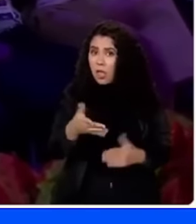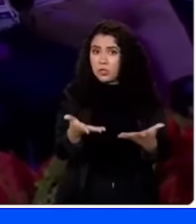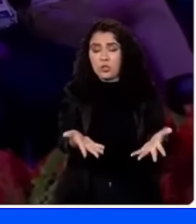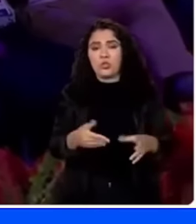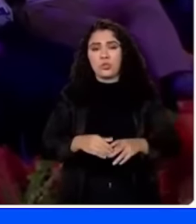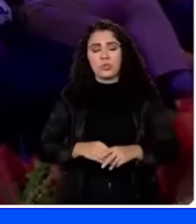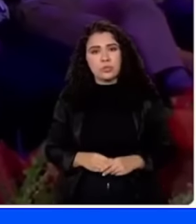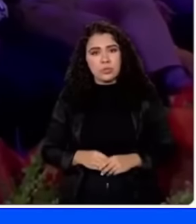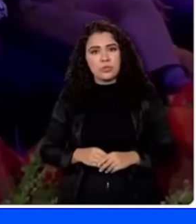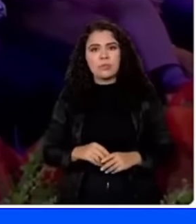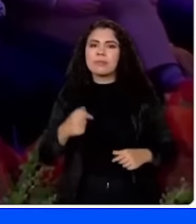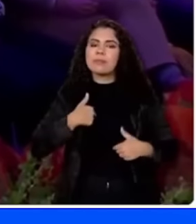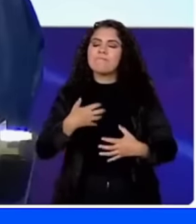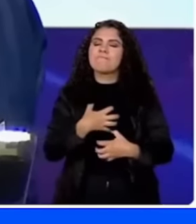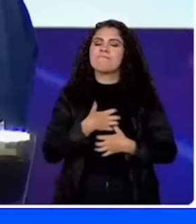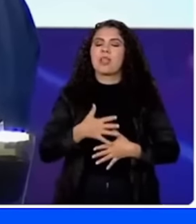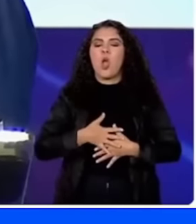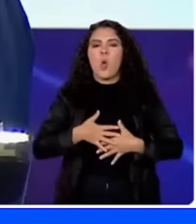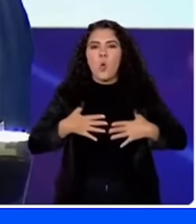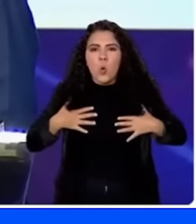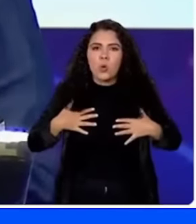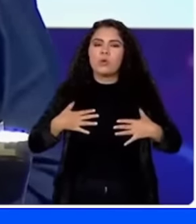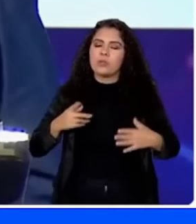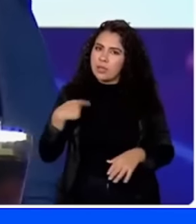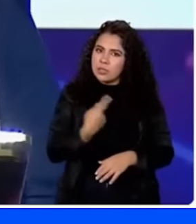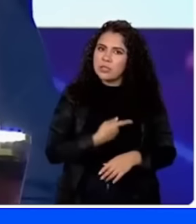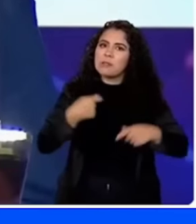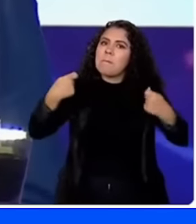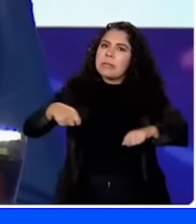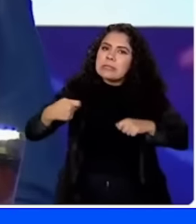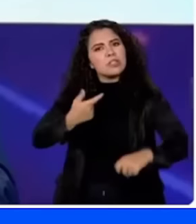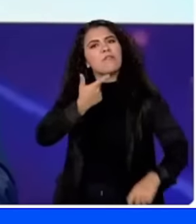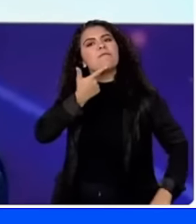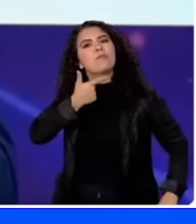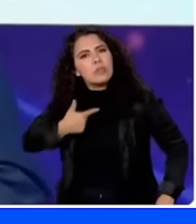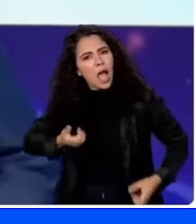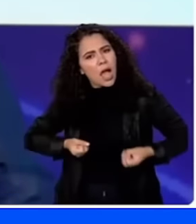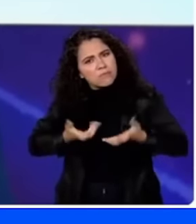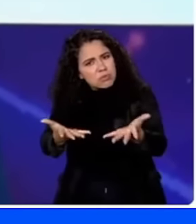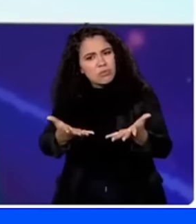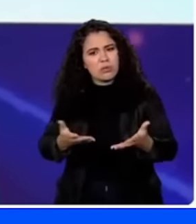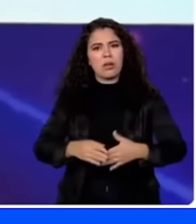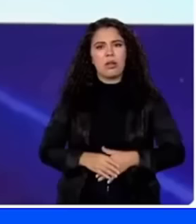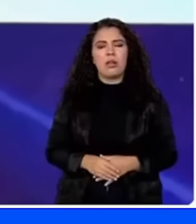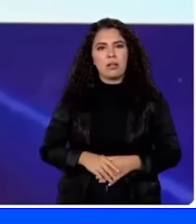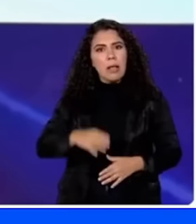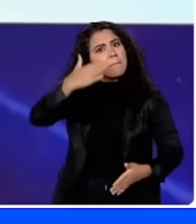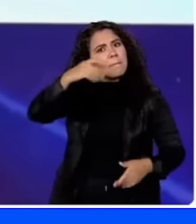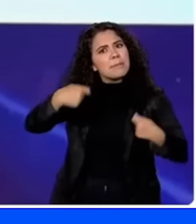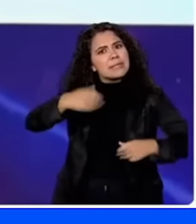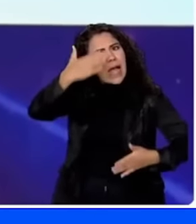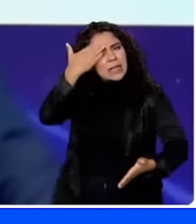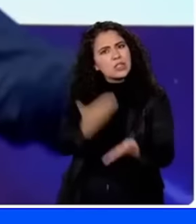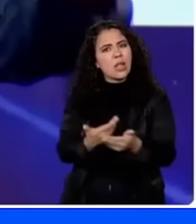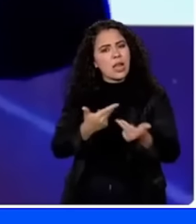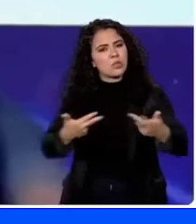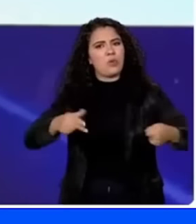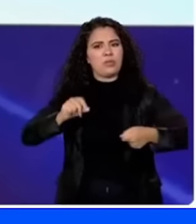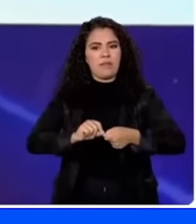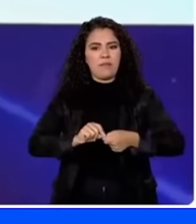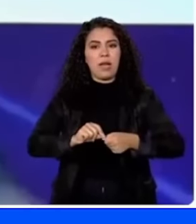É com esse orgulho que a gente tem que participar das coisas, acreditando naquilo que faz. E eu